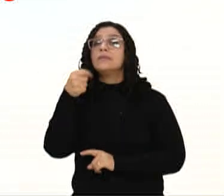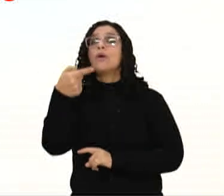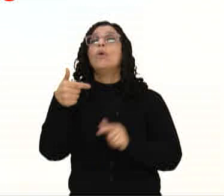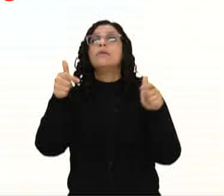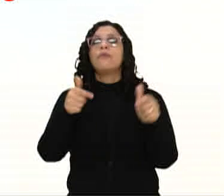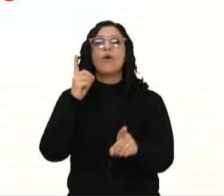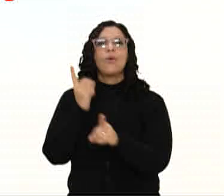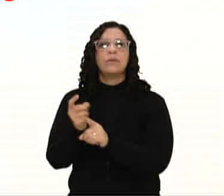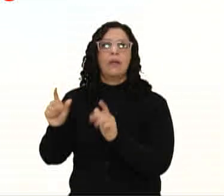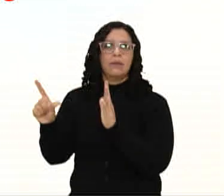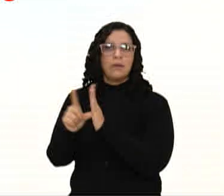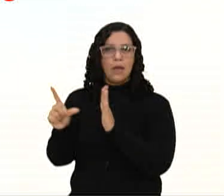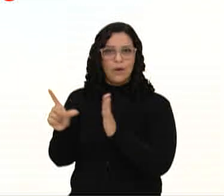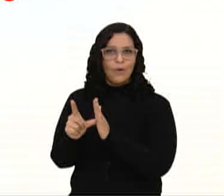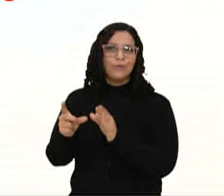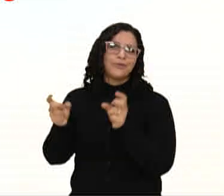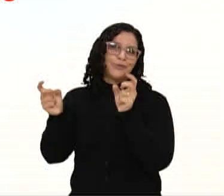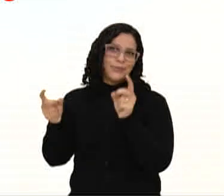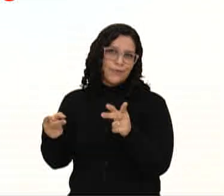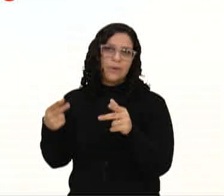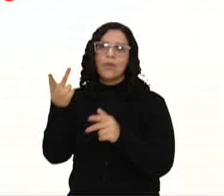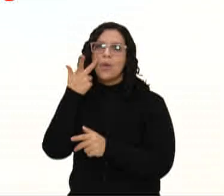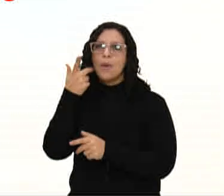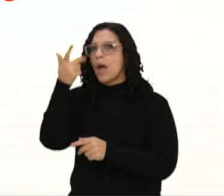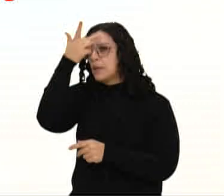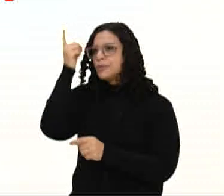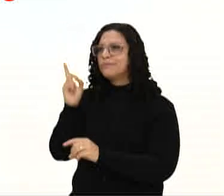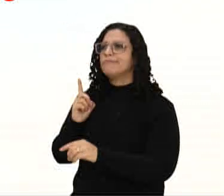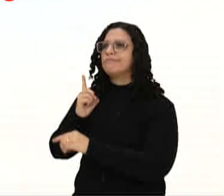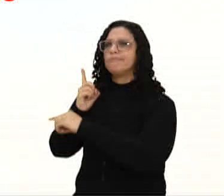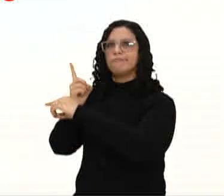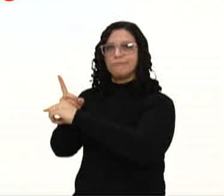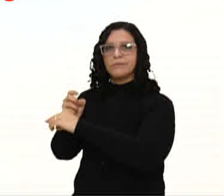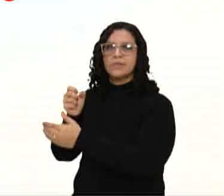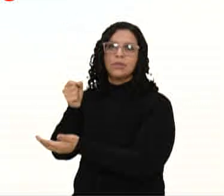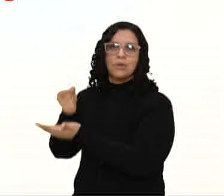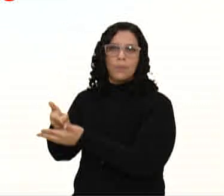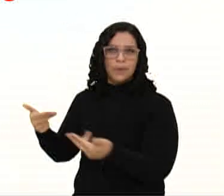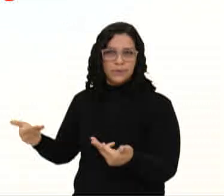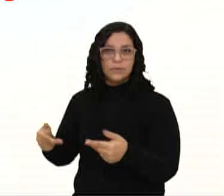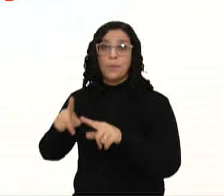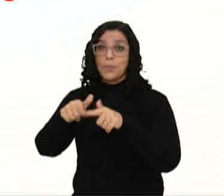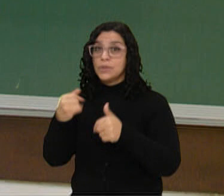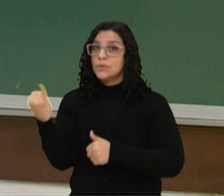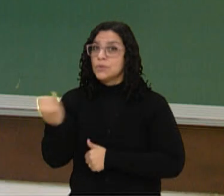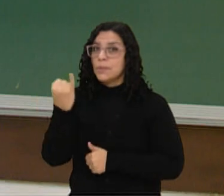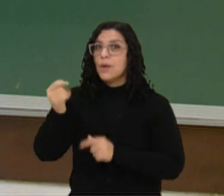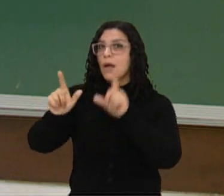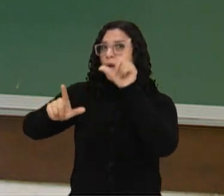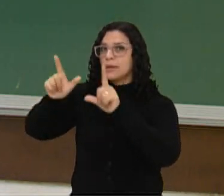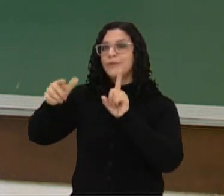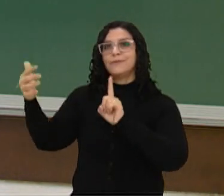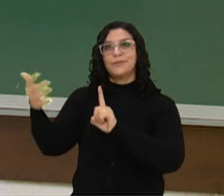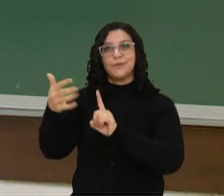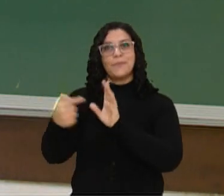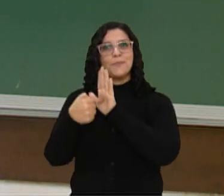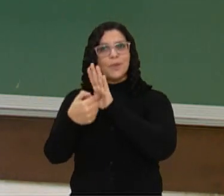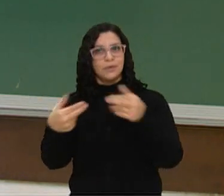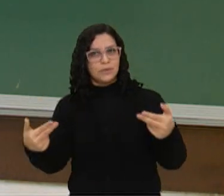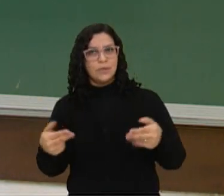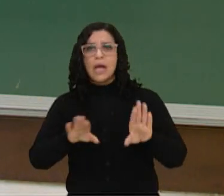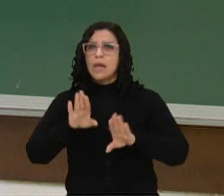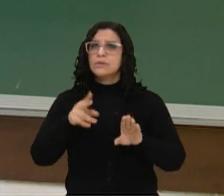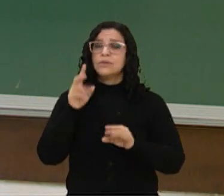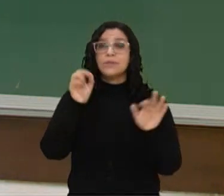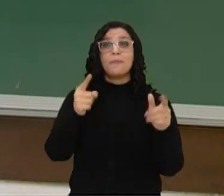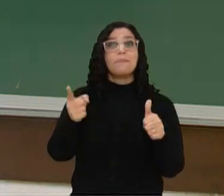nas lojas, no comércio em geral, para que as pessoas possam consumir. Daí a importância, né? Tem muita coisa que a gente